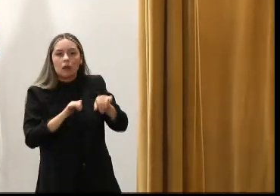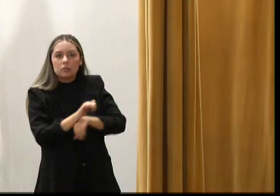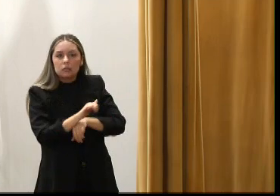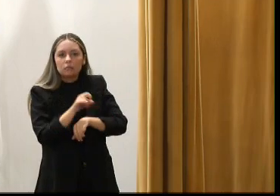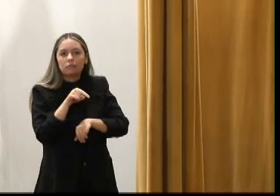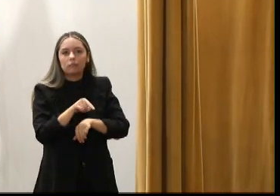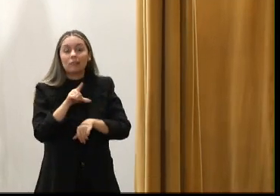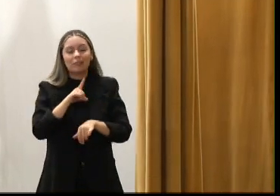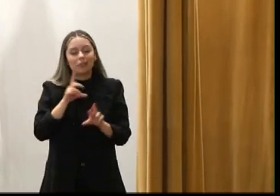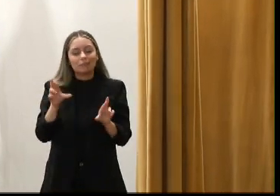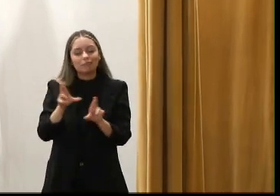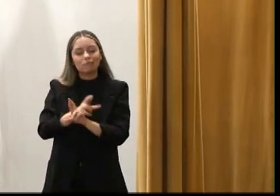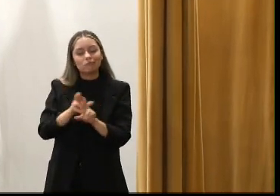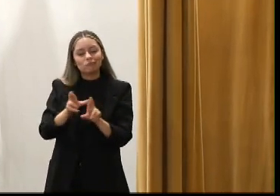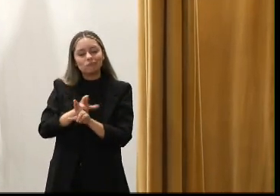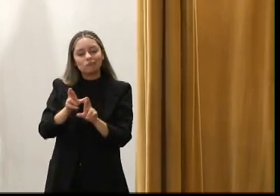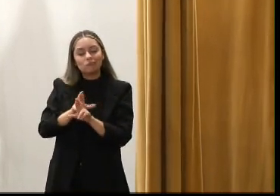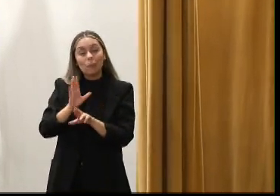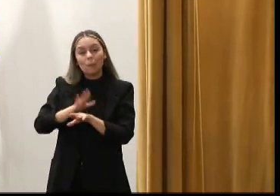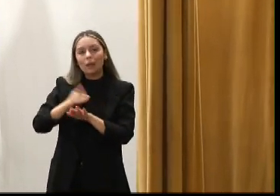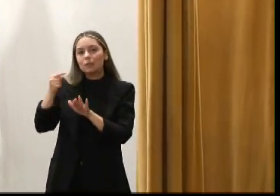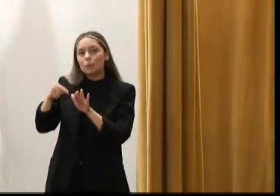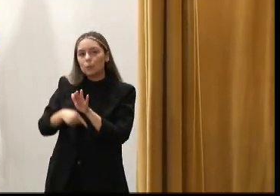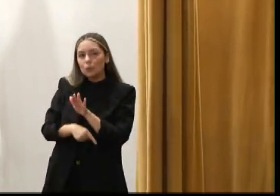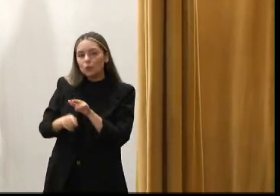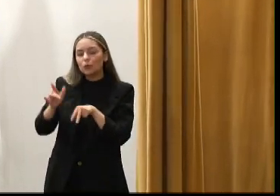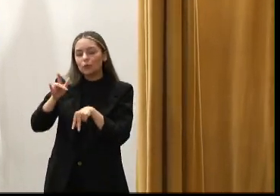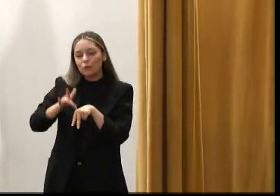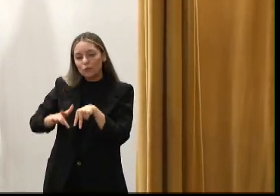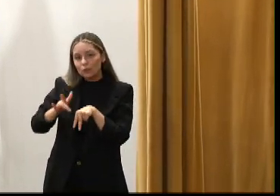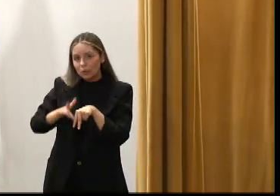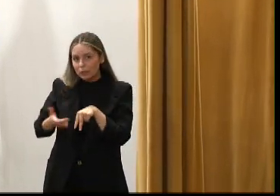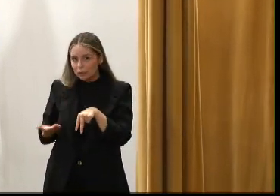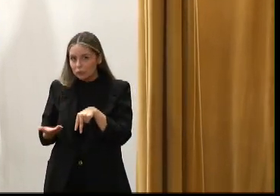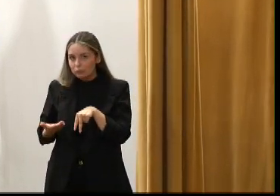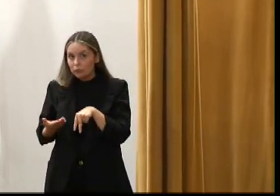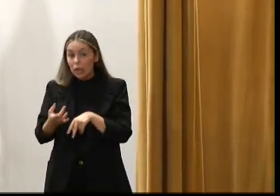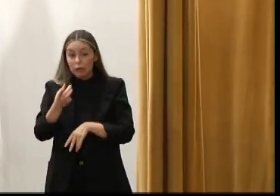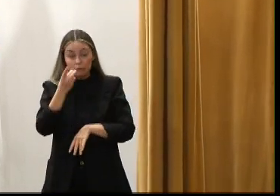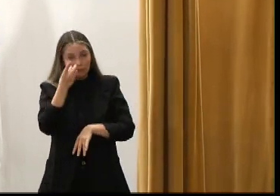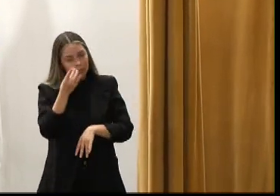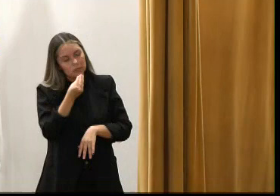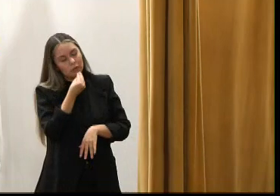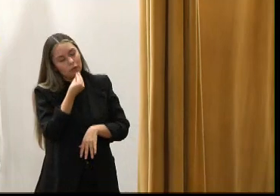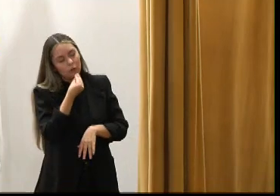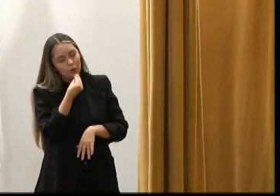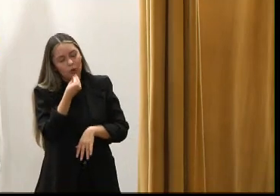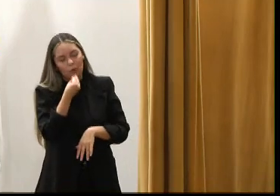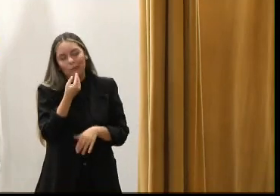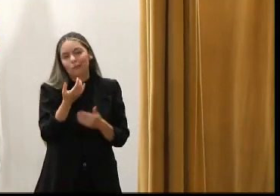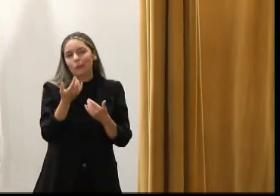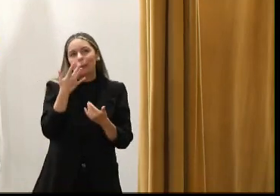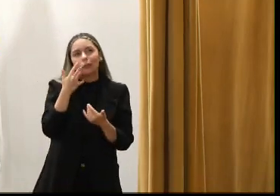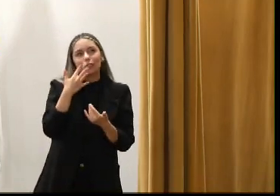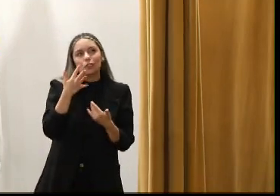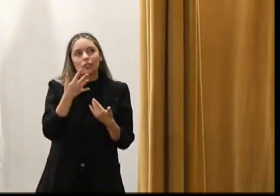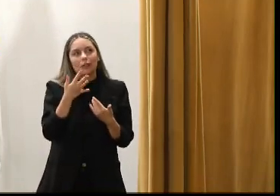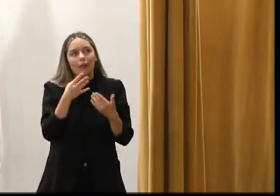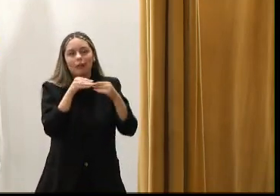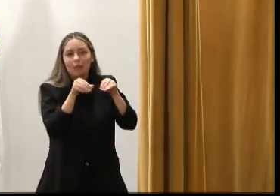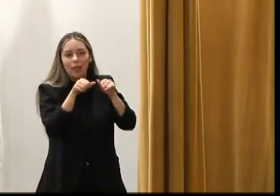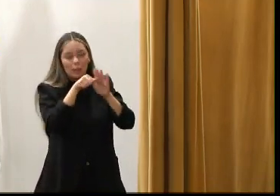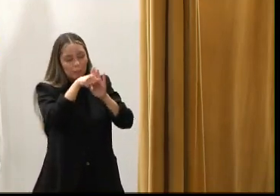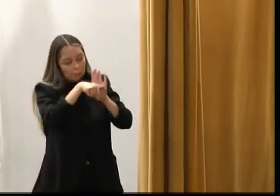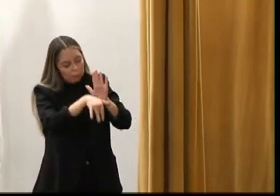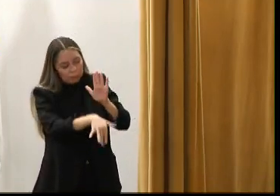relação muito intensa com vulnerabilidades físicas, obviamente, deslizamentos, ocupação